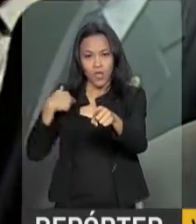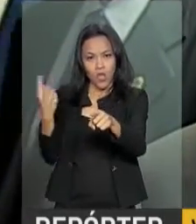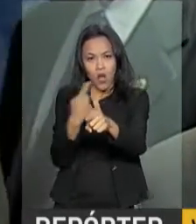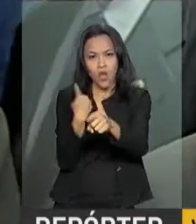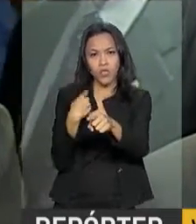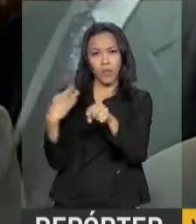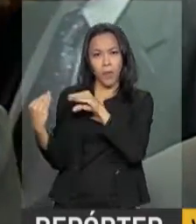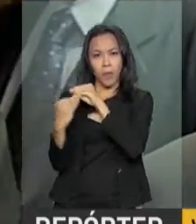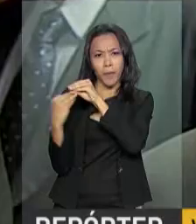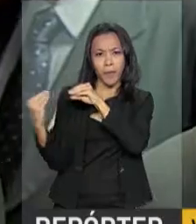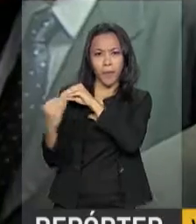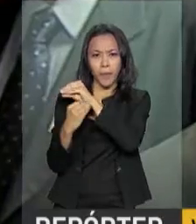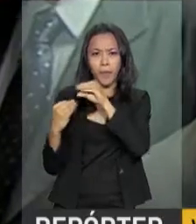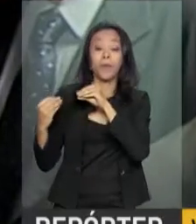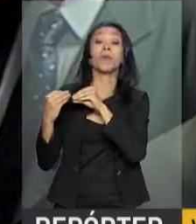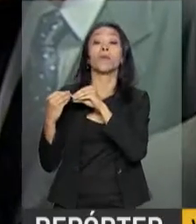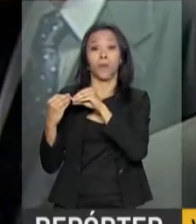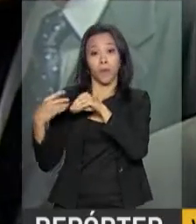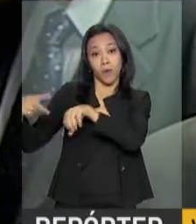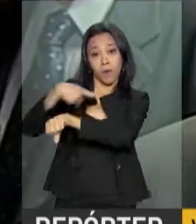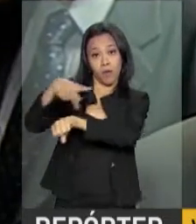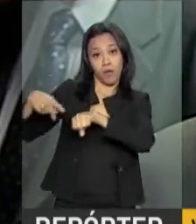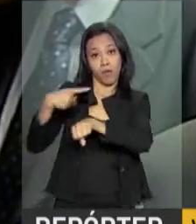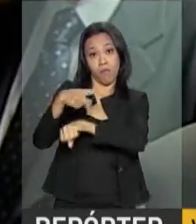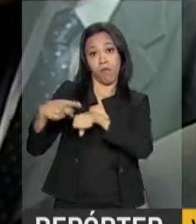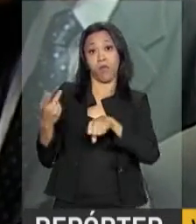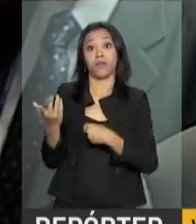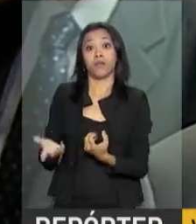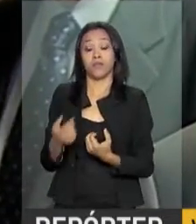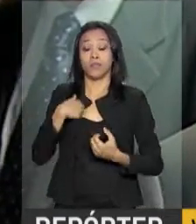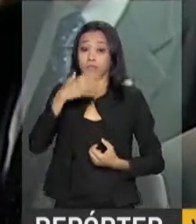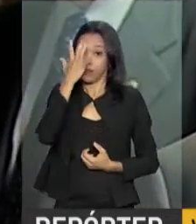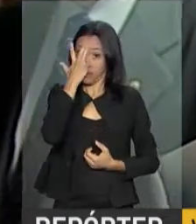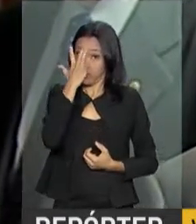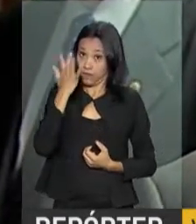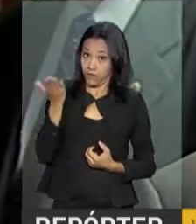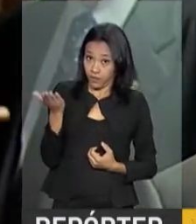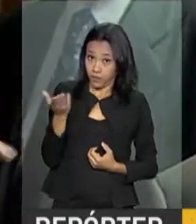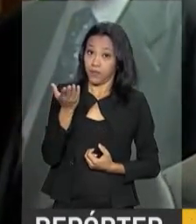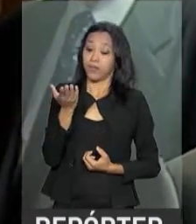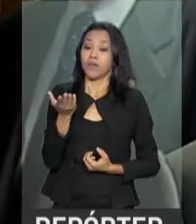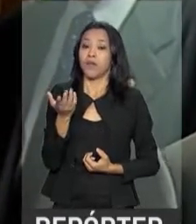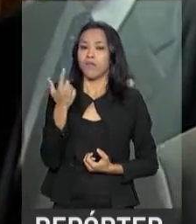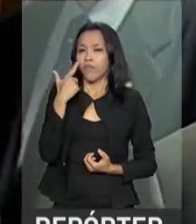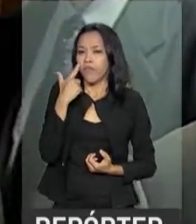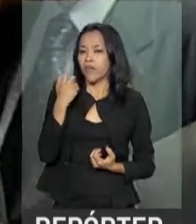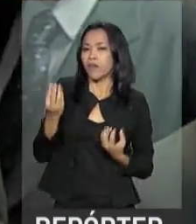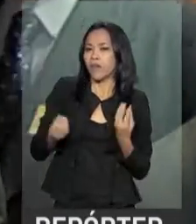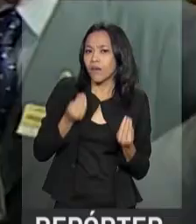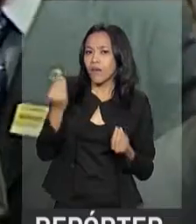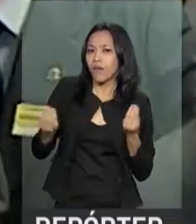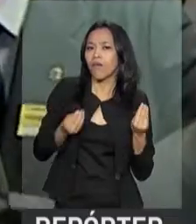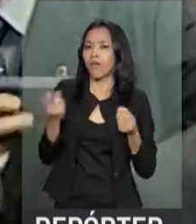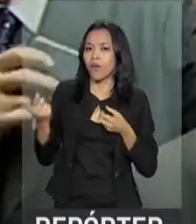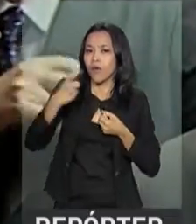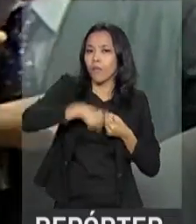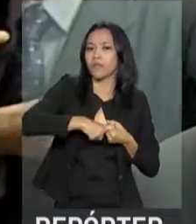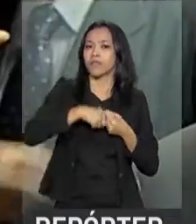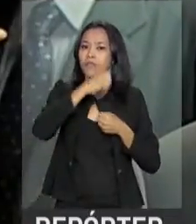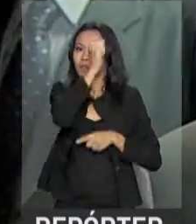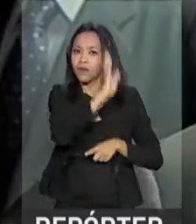com quem nós devemos celebrar um convênio semelhante e não sob os auspícios do ministério de relações